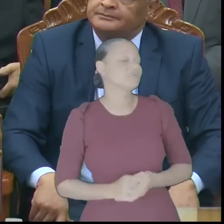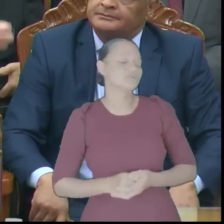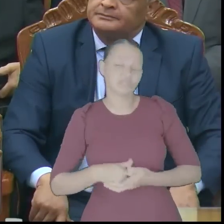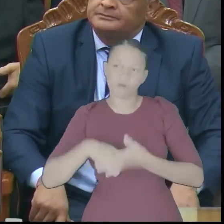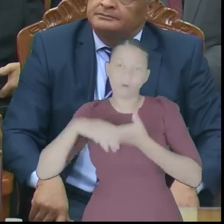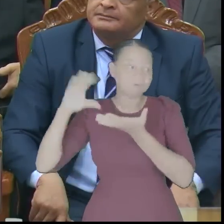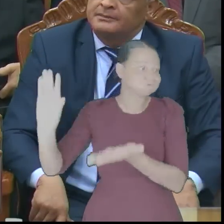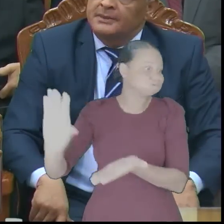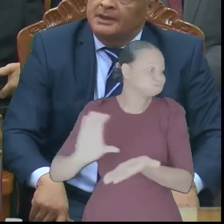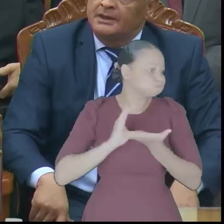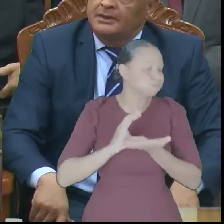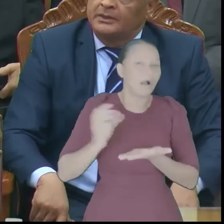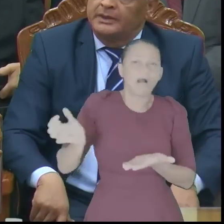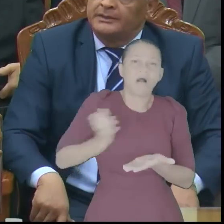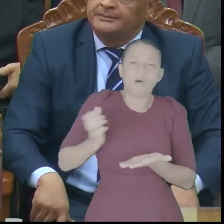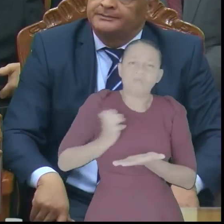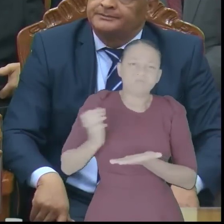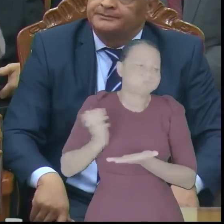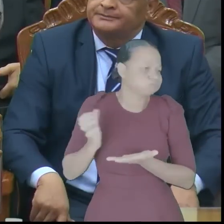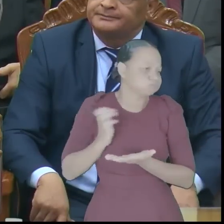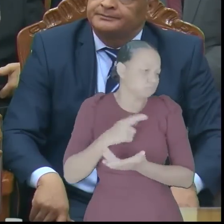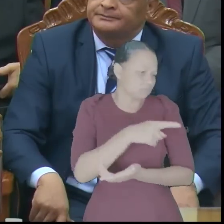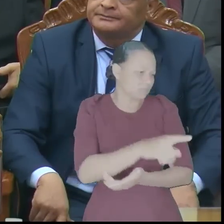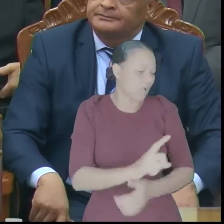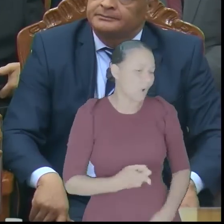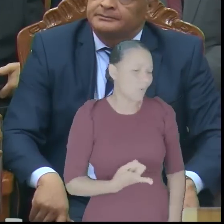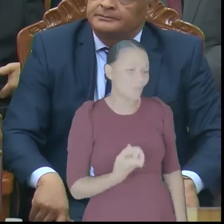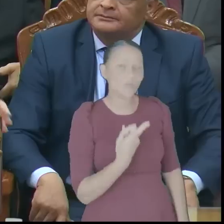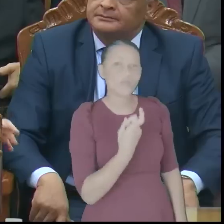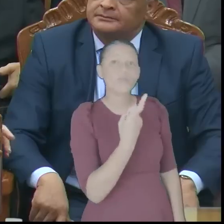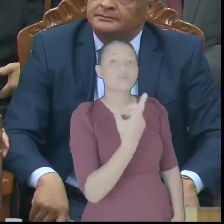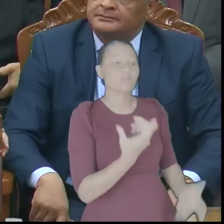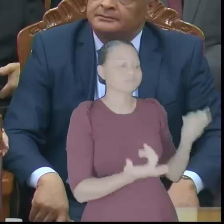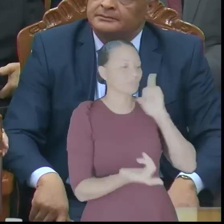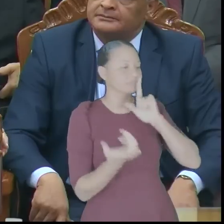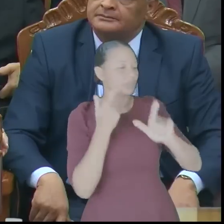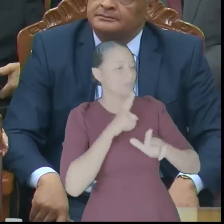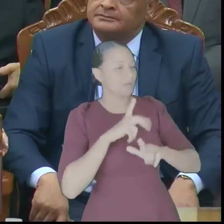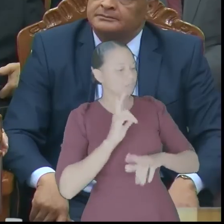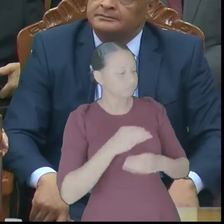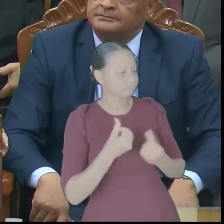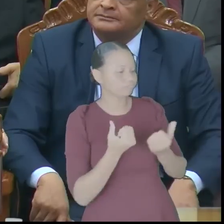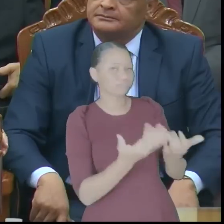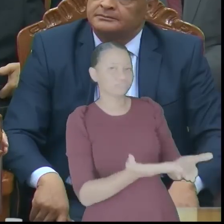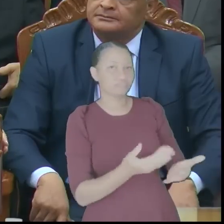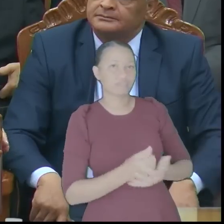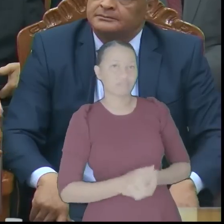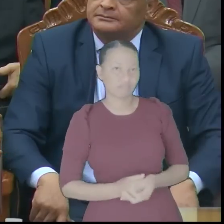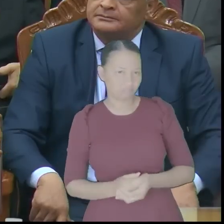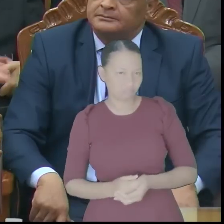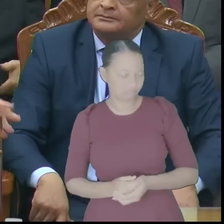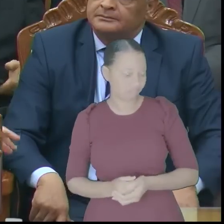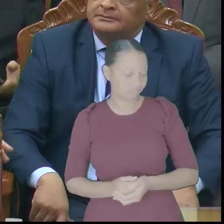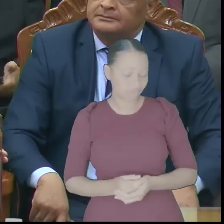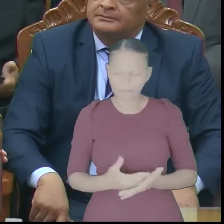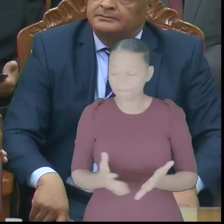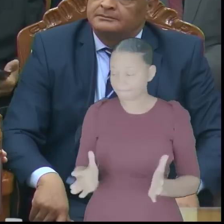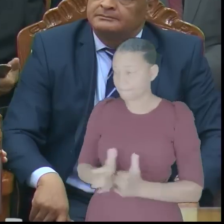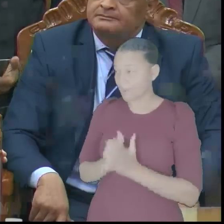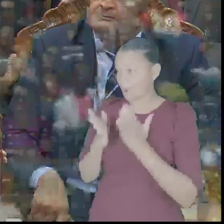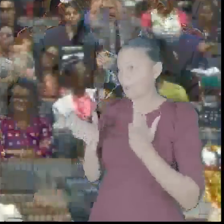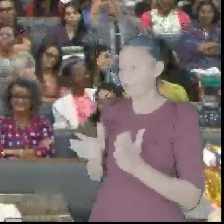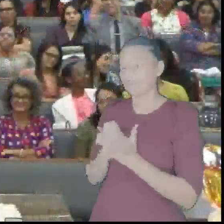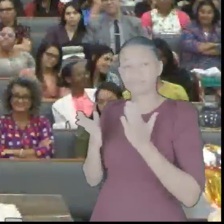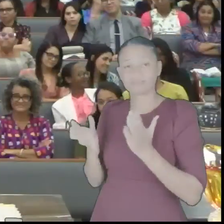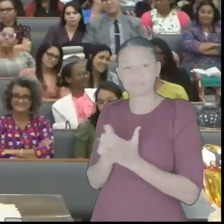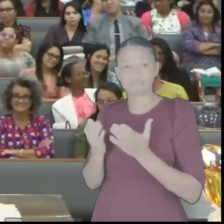muito grande. E a senhora é a única herdeira dessa herança. Olha para o irmão e diga assim, pobre